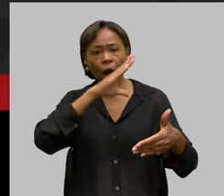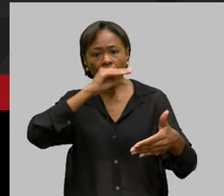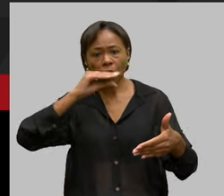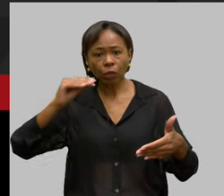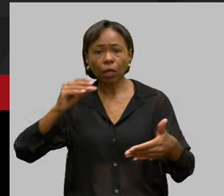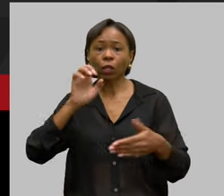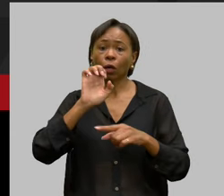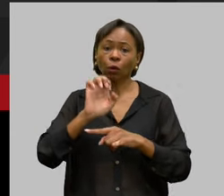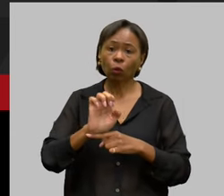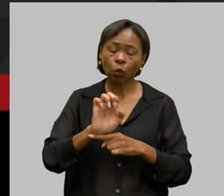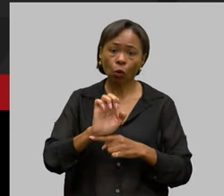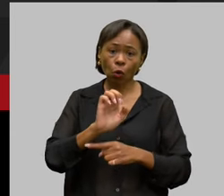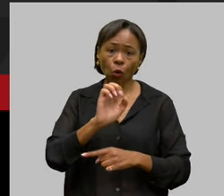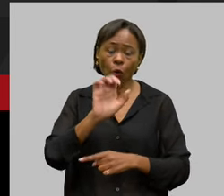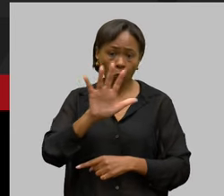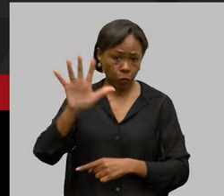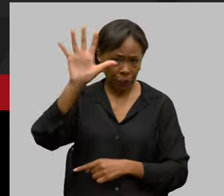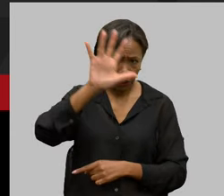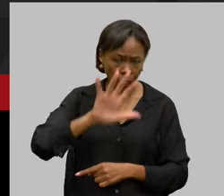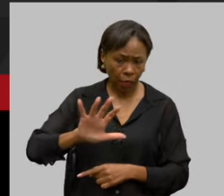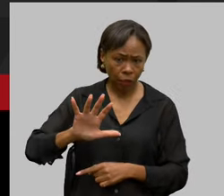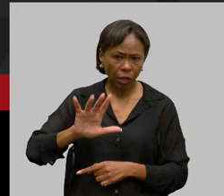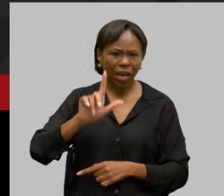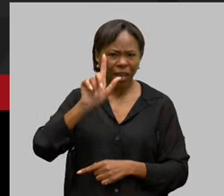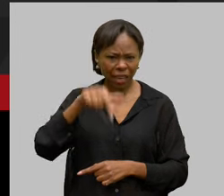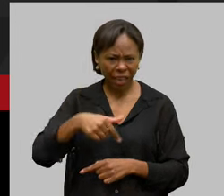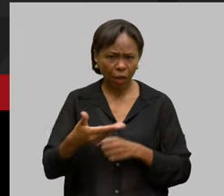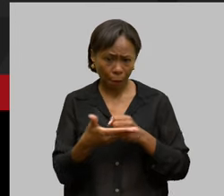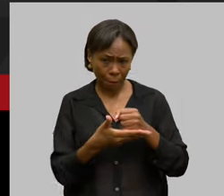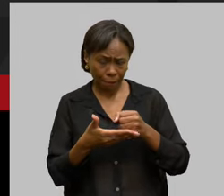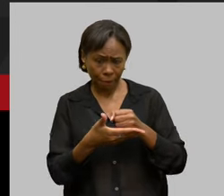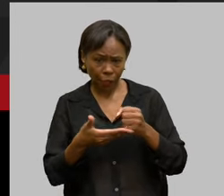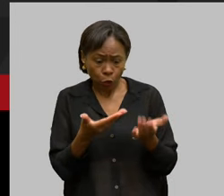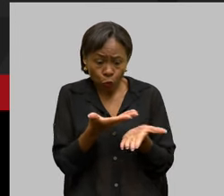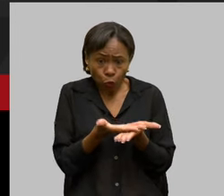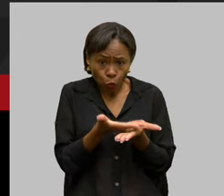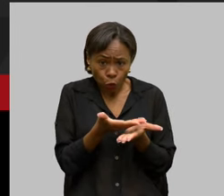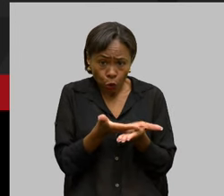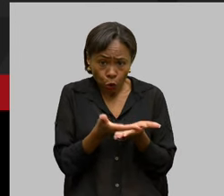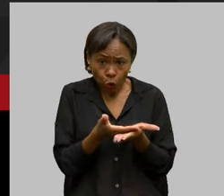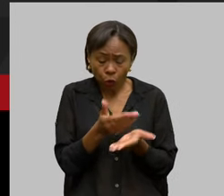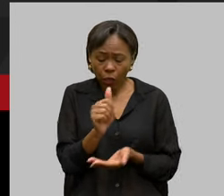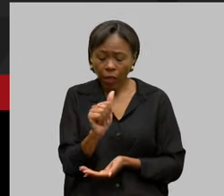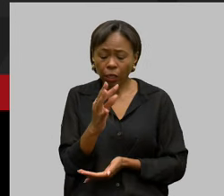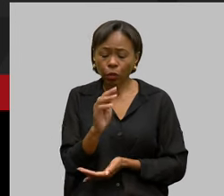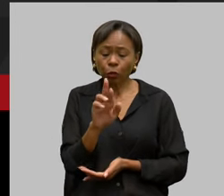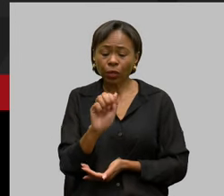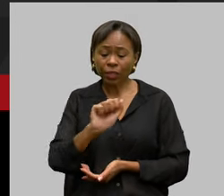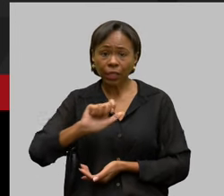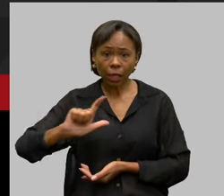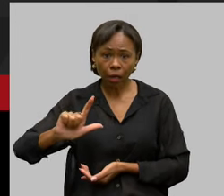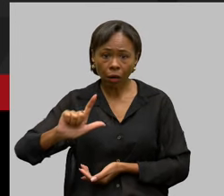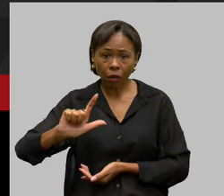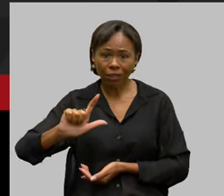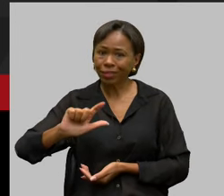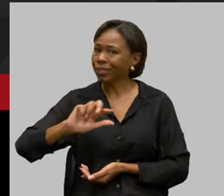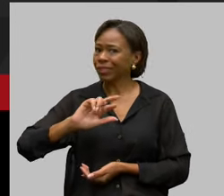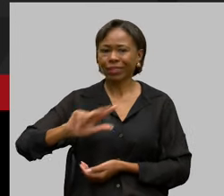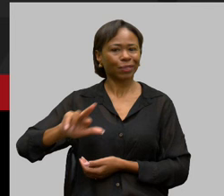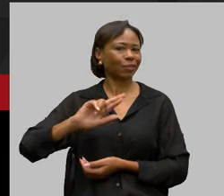federativo era resultado de um estudo atuarial né todo mundo balançando a cabeça dizendo que não de fato não